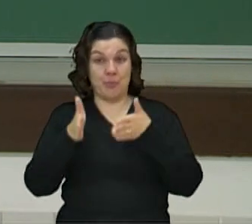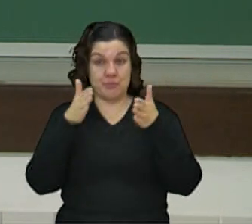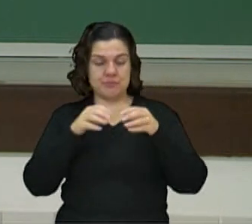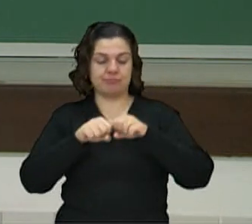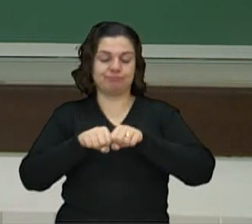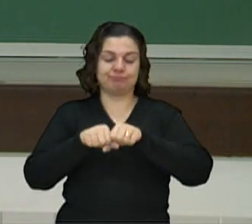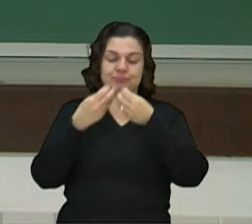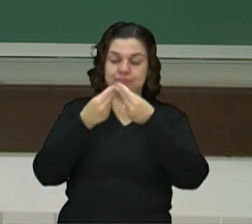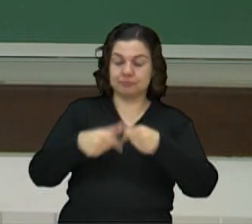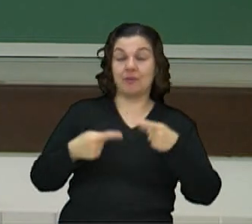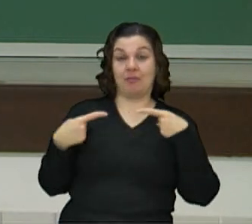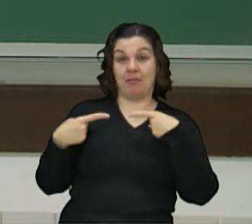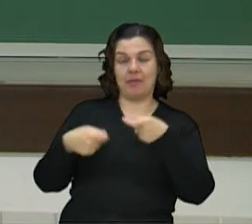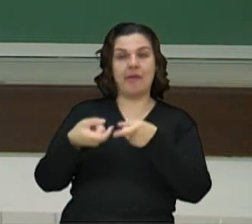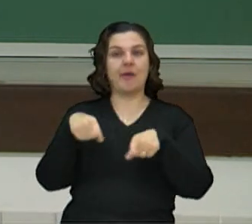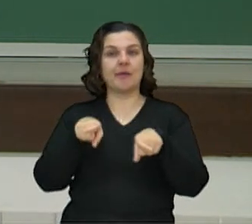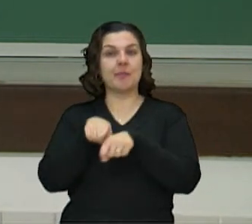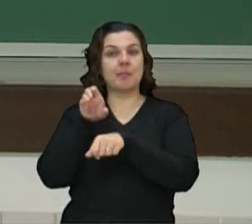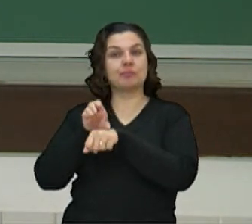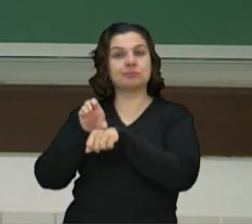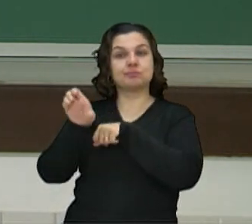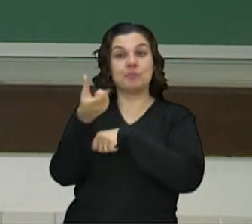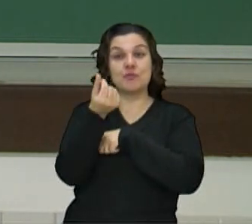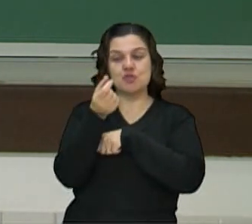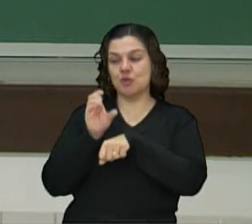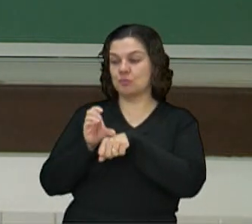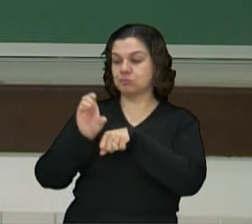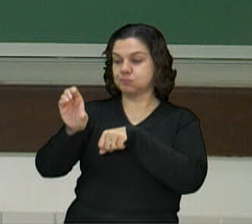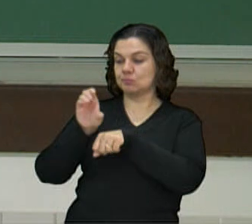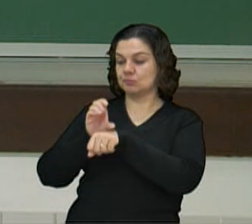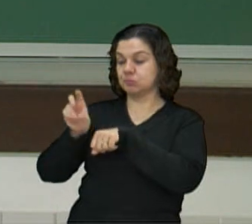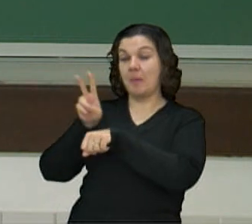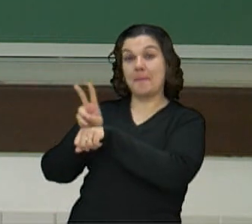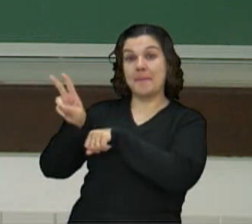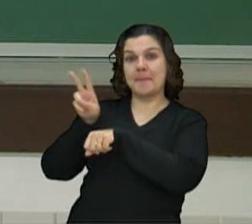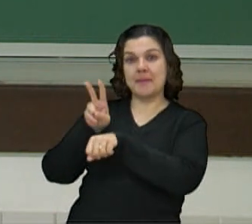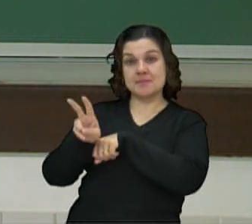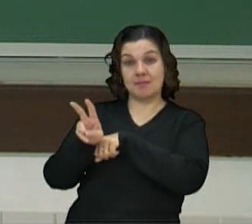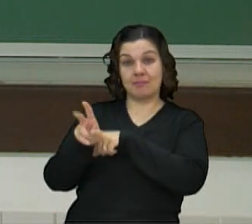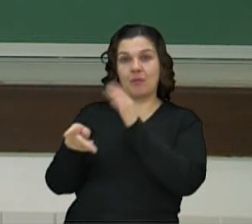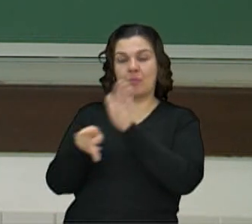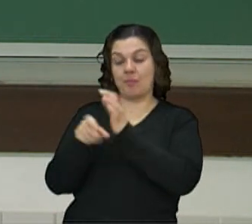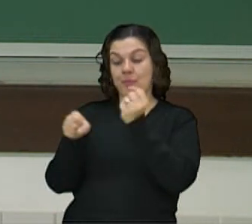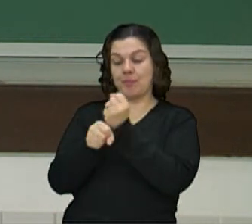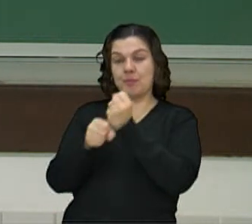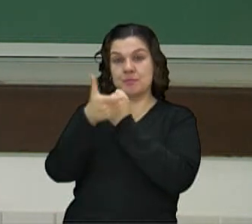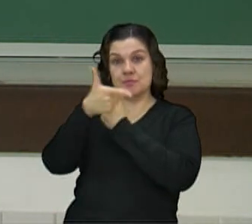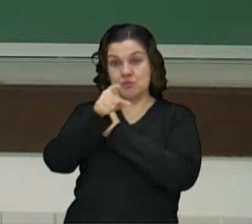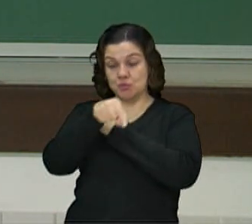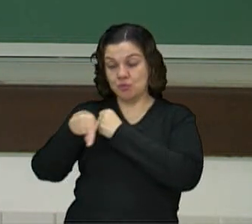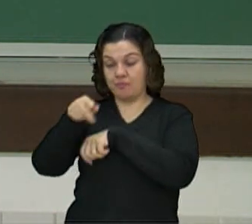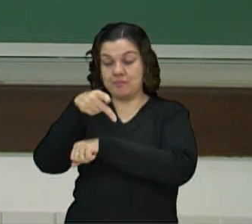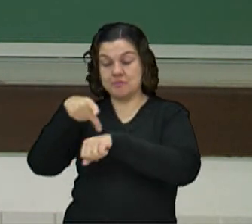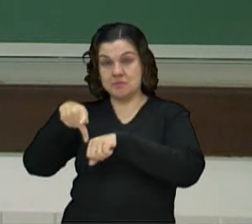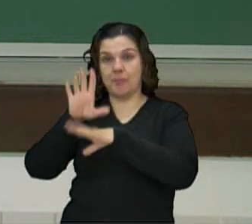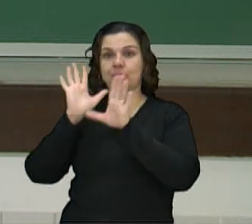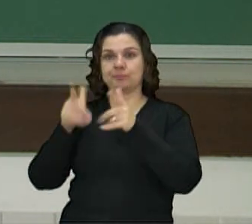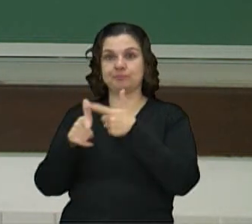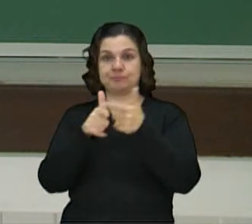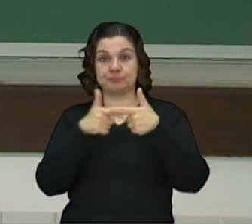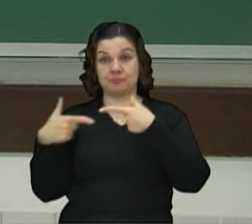arruinada pela guerra e ainda emprestando dinheiro para a reconstrução desses países afetados pela guerra.